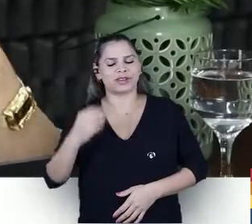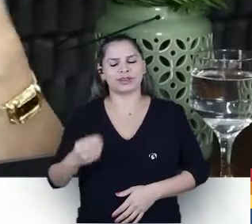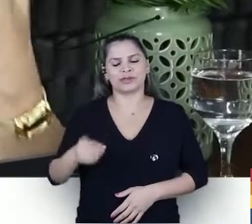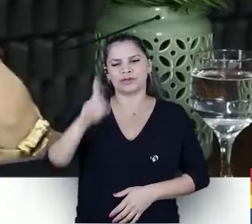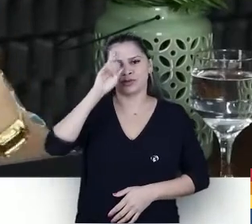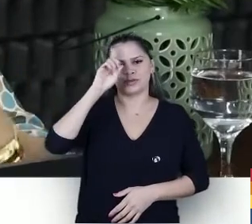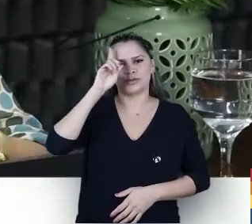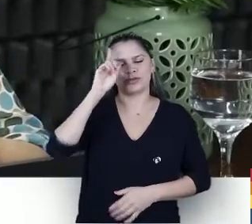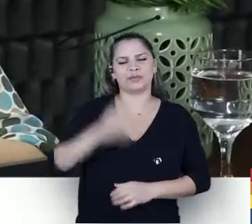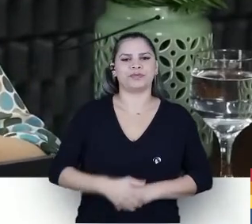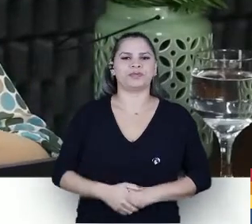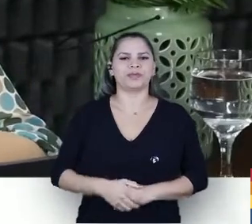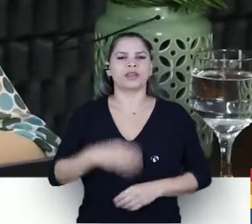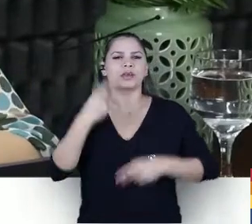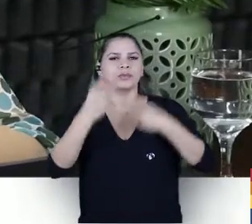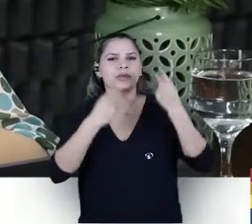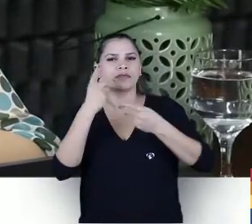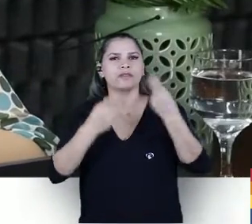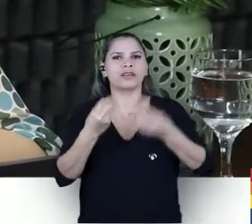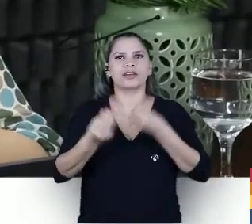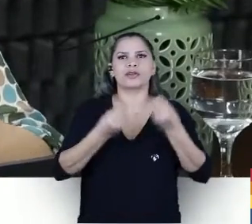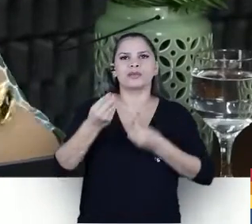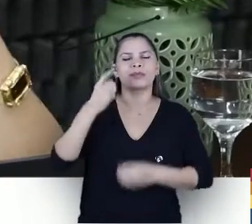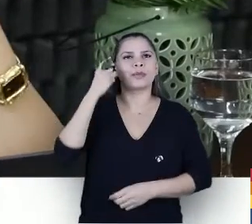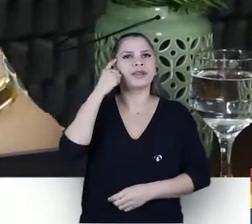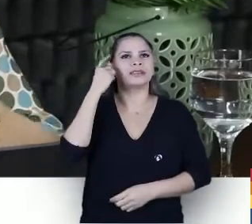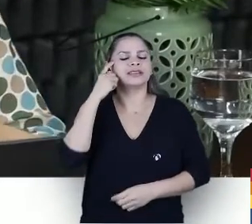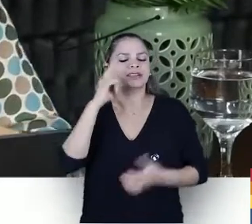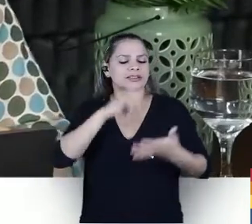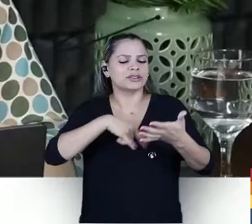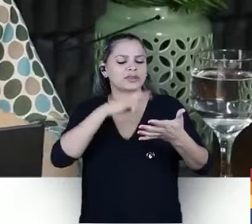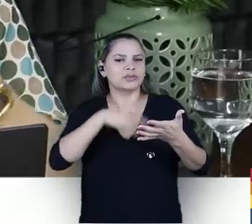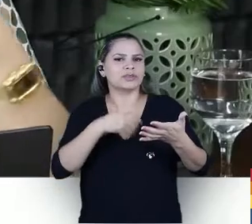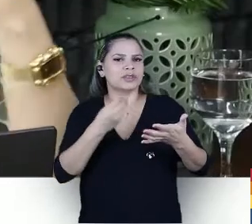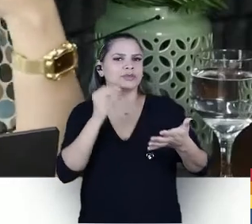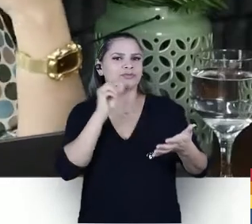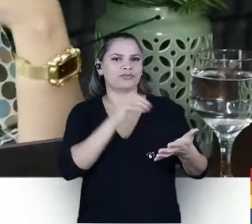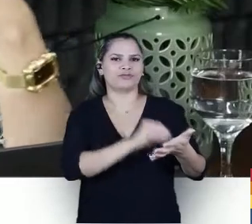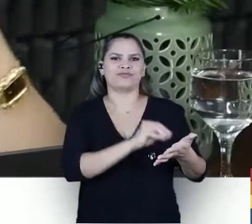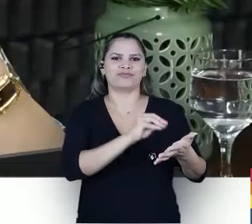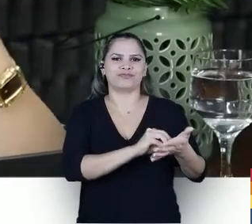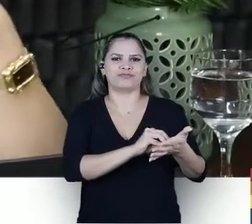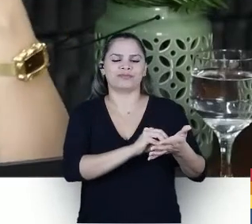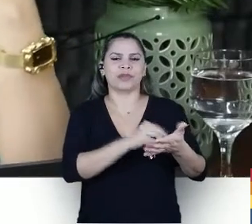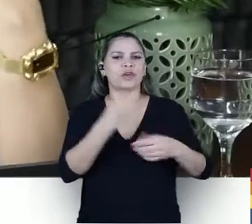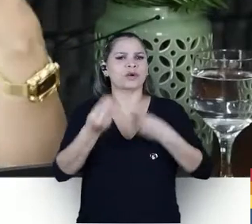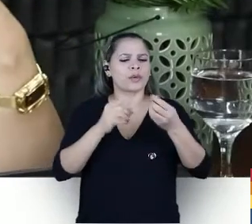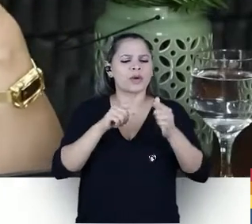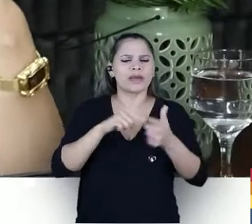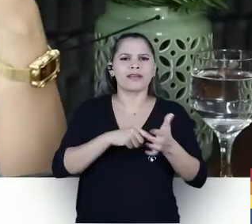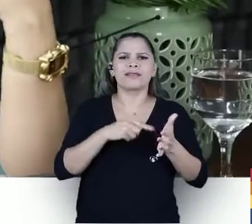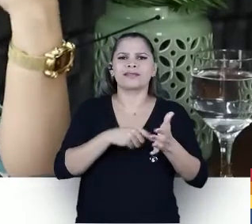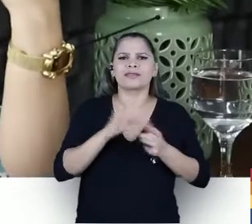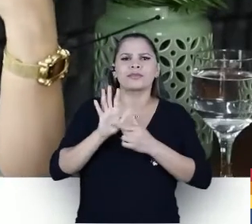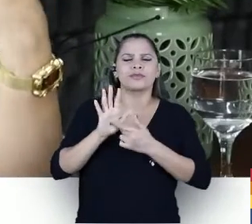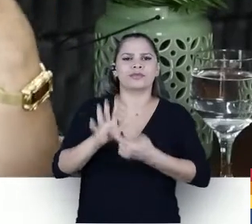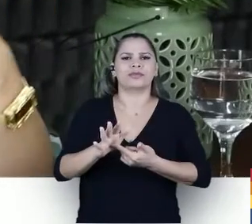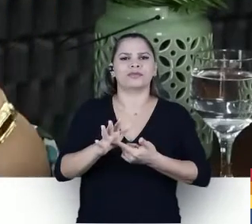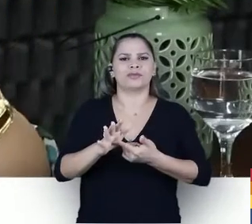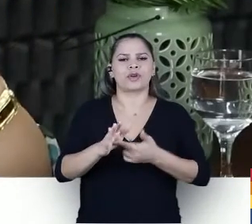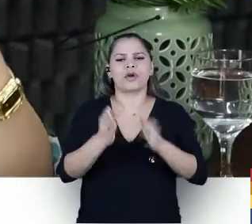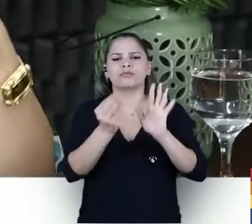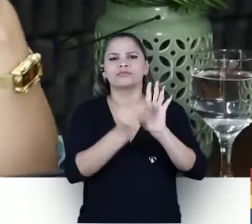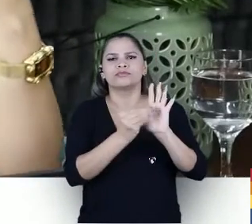gêneros diferentes daqueles que eles estão habituados no dia a dia. Então, a minha fala é nesse sentido de pensar, né, como